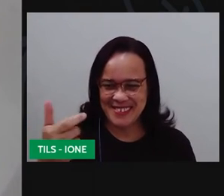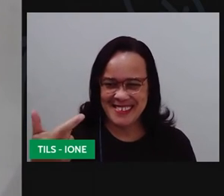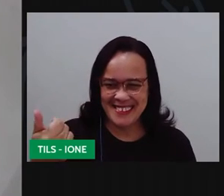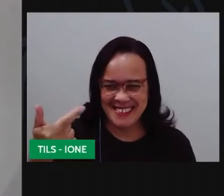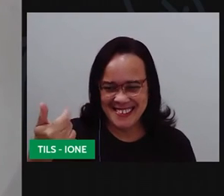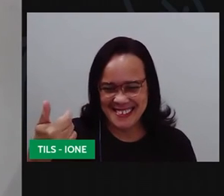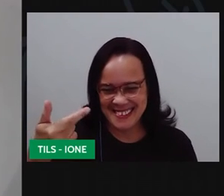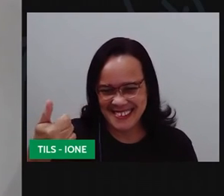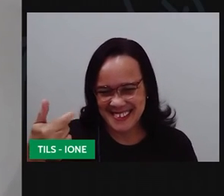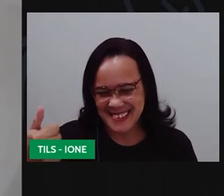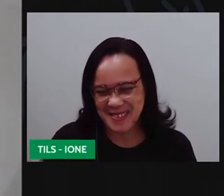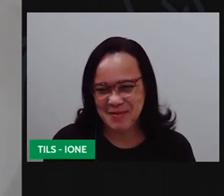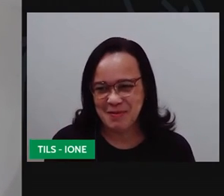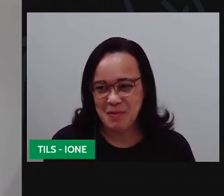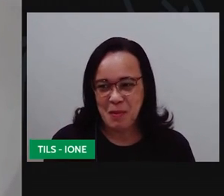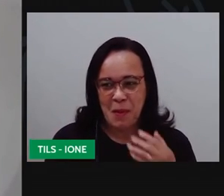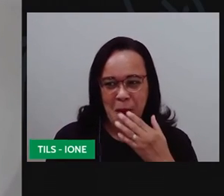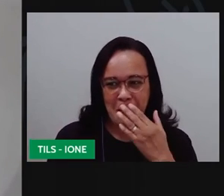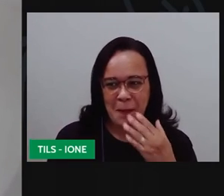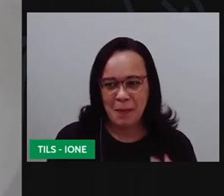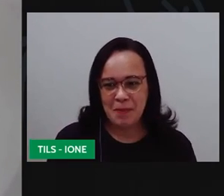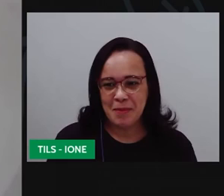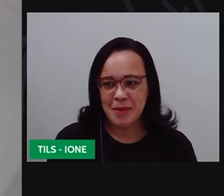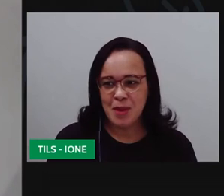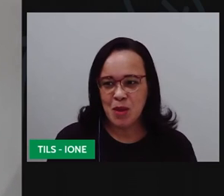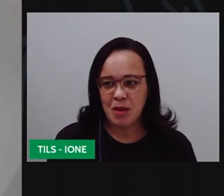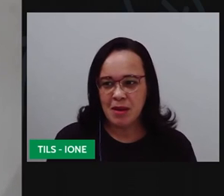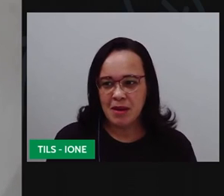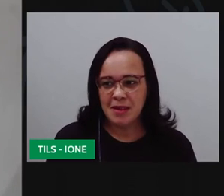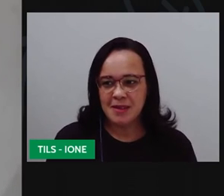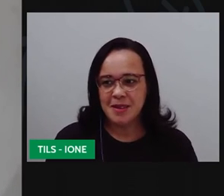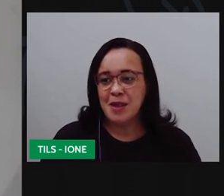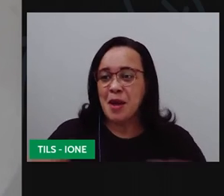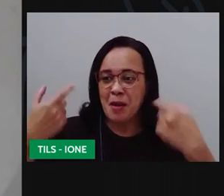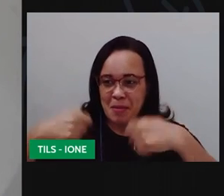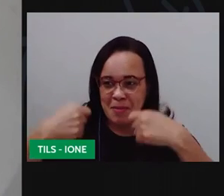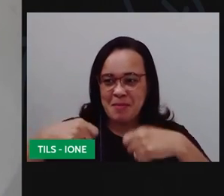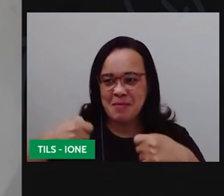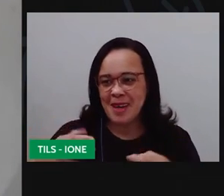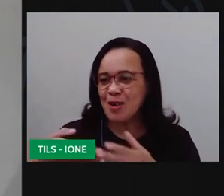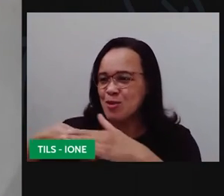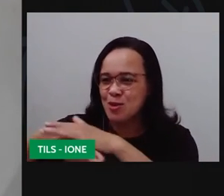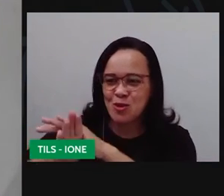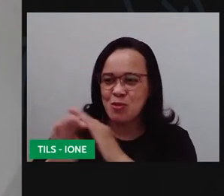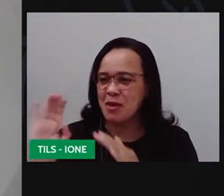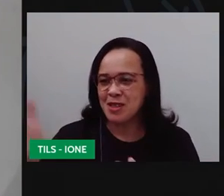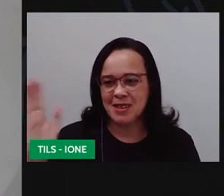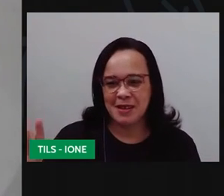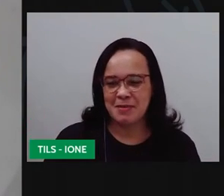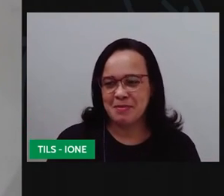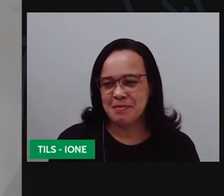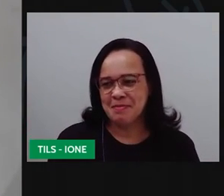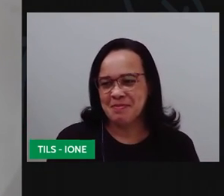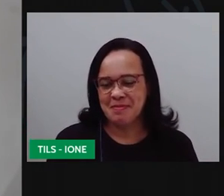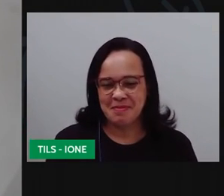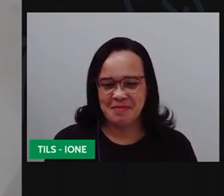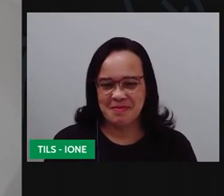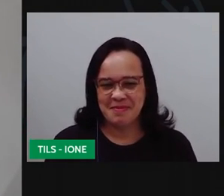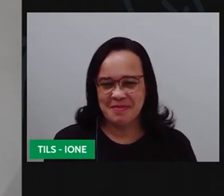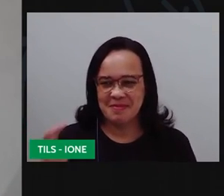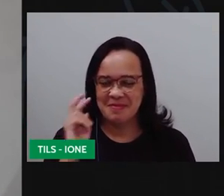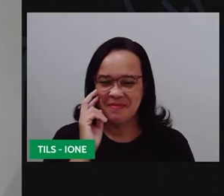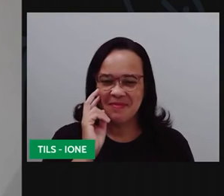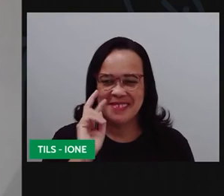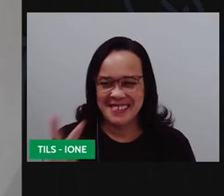mas oito é Ó 12 aí vinha perguntinha na própria vocês 12 eu posso